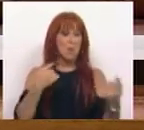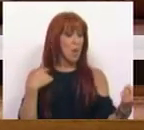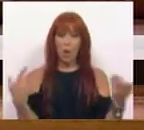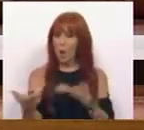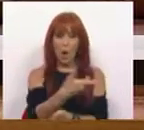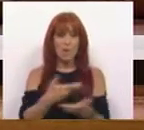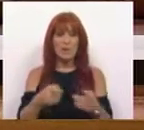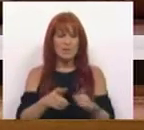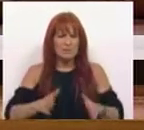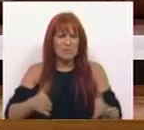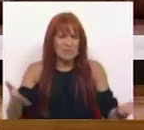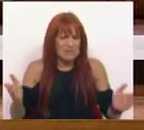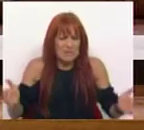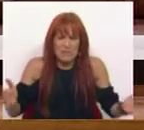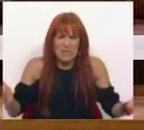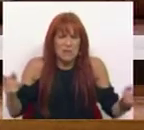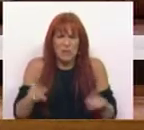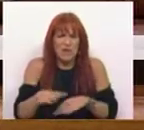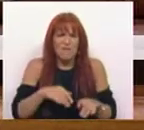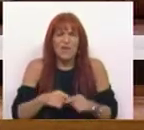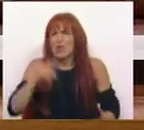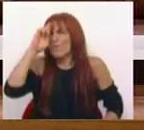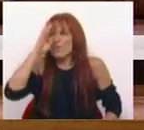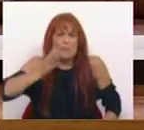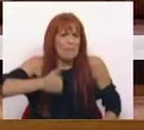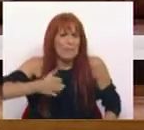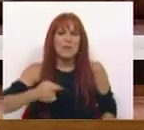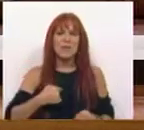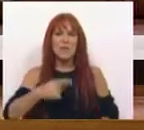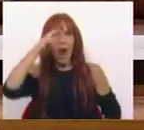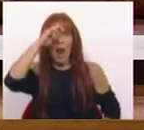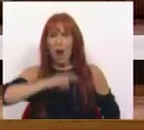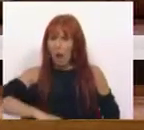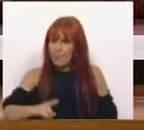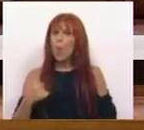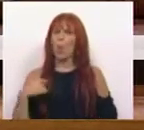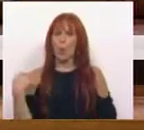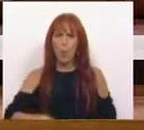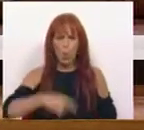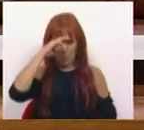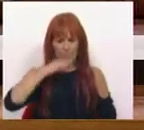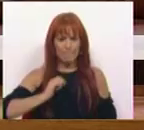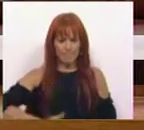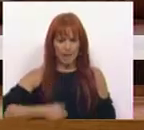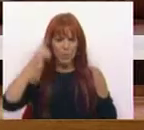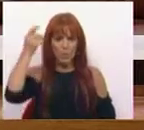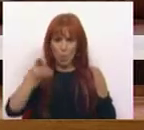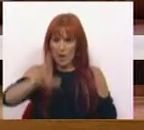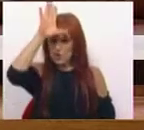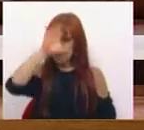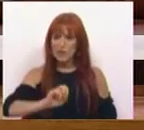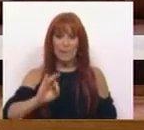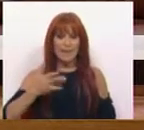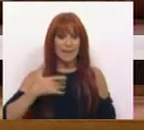nós não precisará certamente fazer um grande esforço para se lembrar e até ter bem presente que o anterior